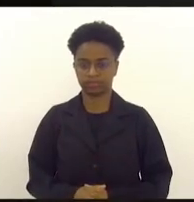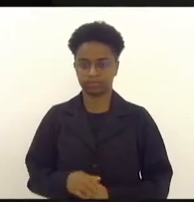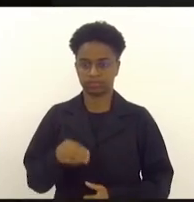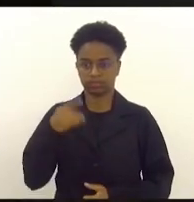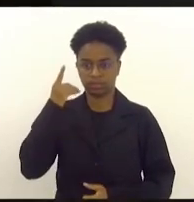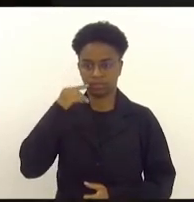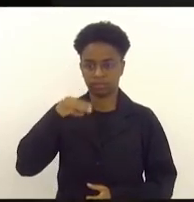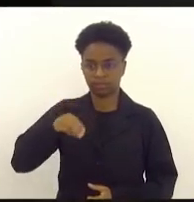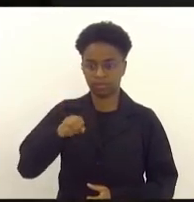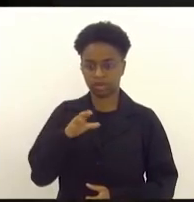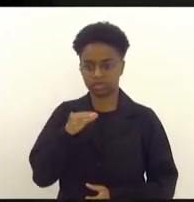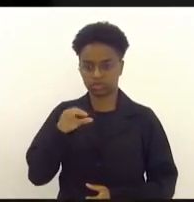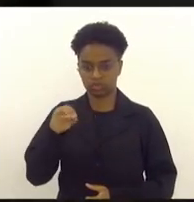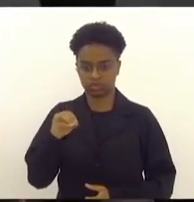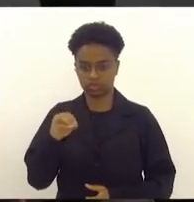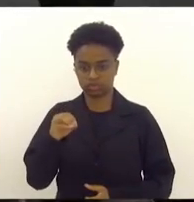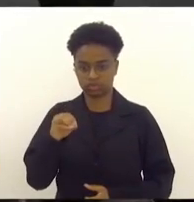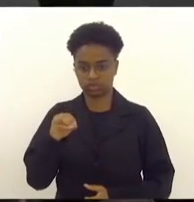Alberto